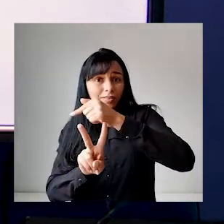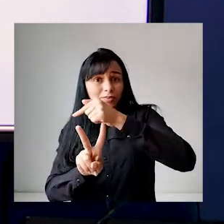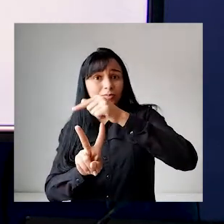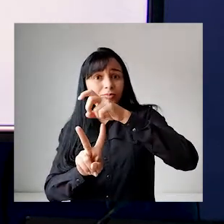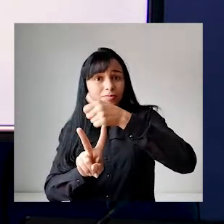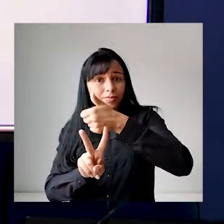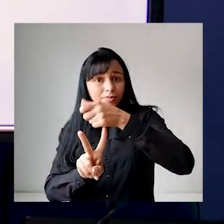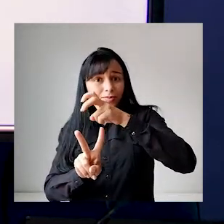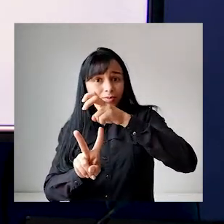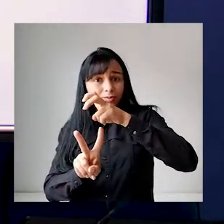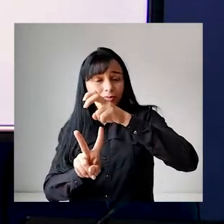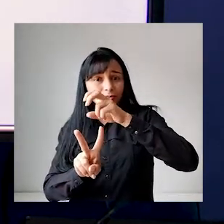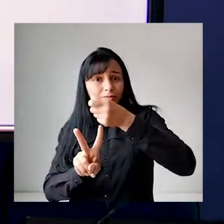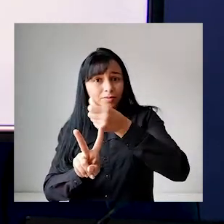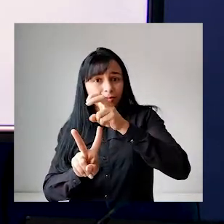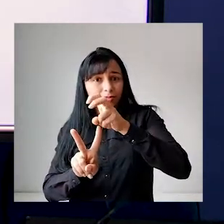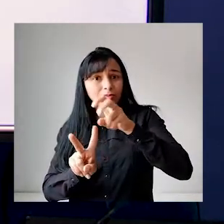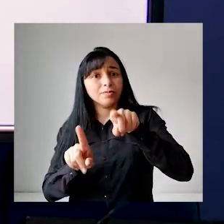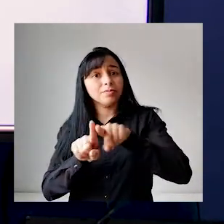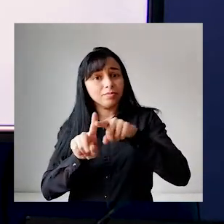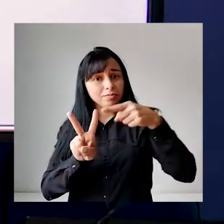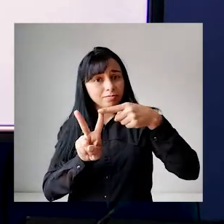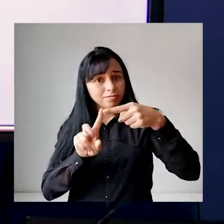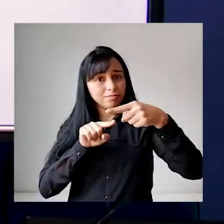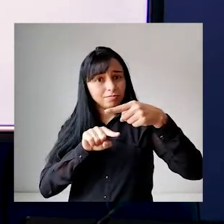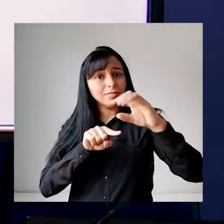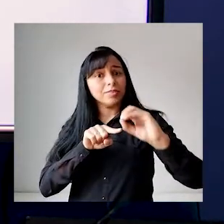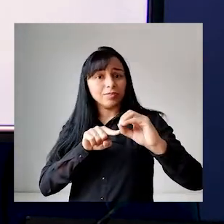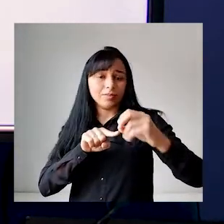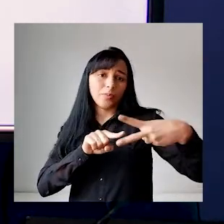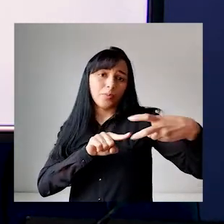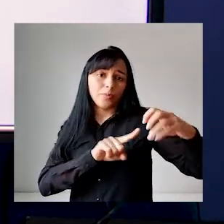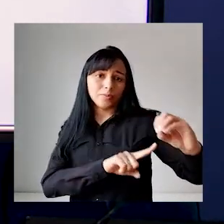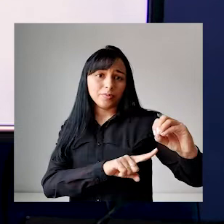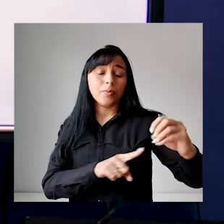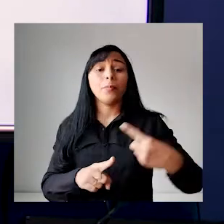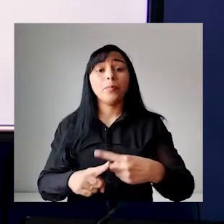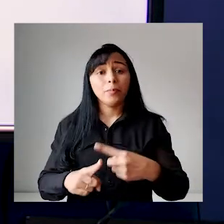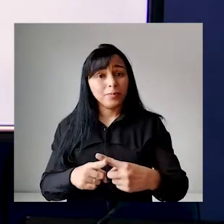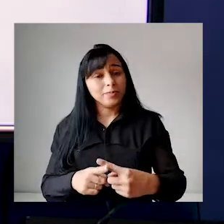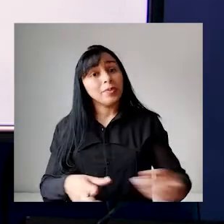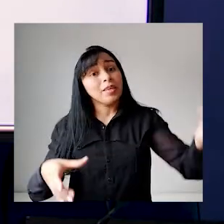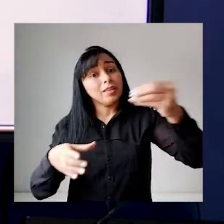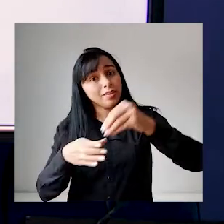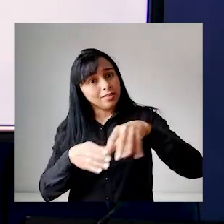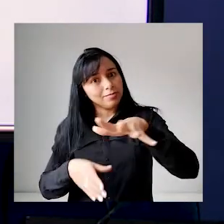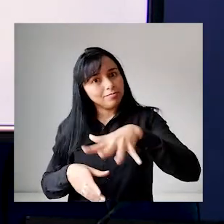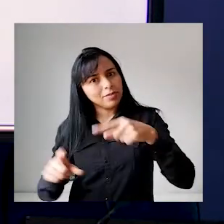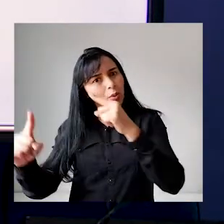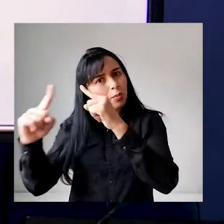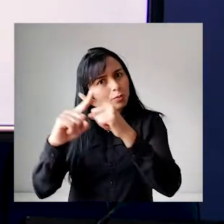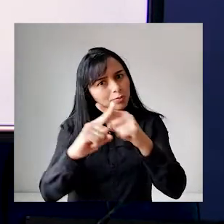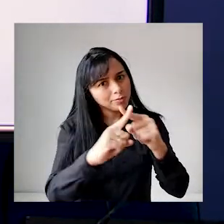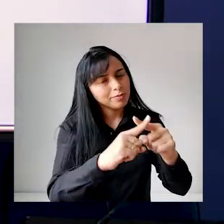7.855 da raiz de 0 é igual a 0, porque a gente sabe que o 0, sempre na multiplicação, vai ser